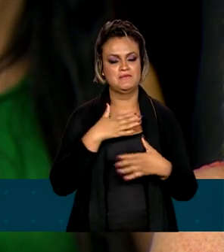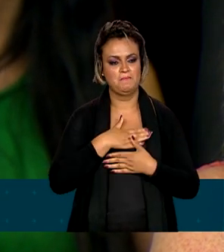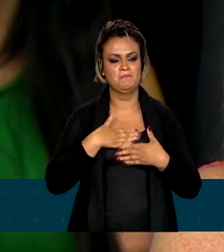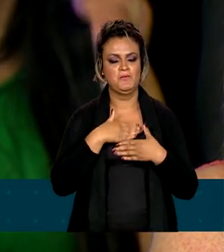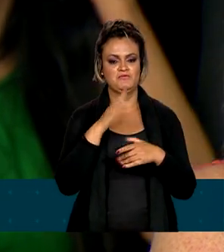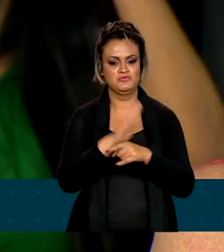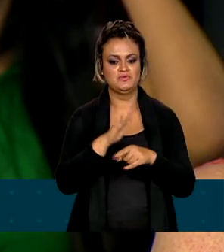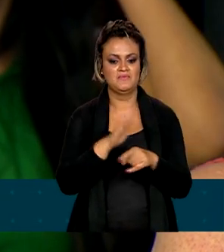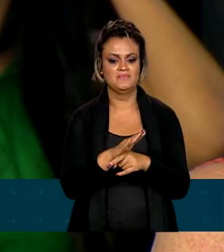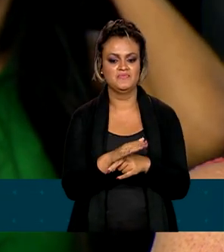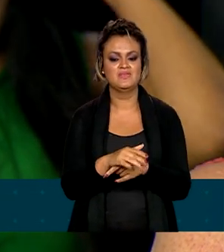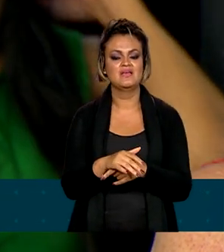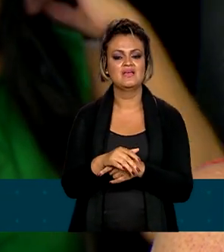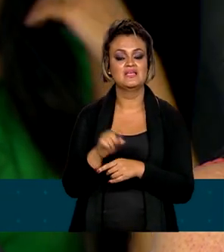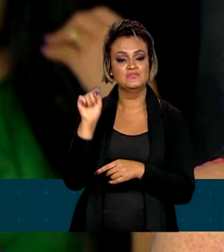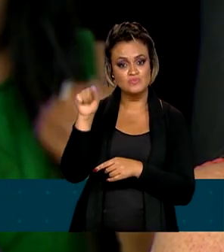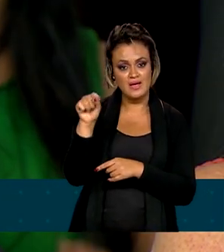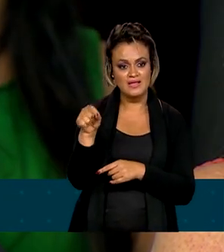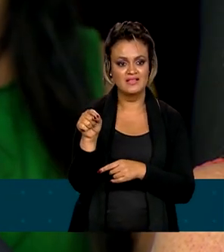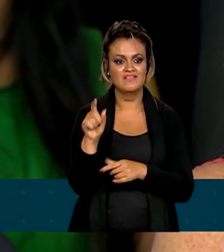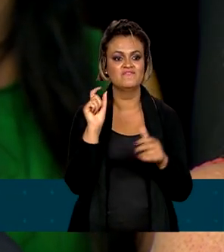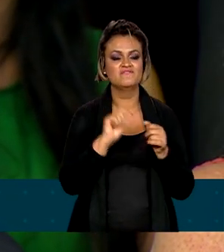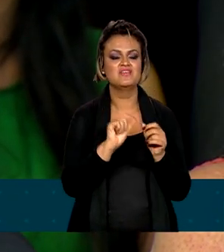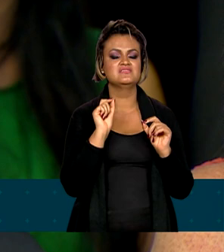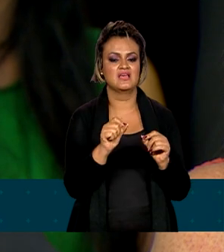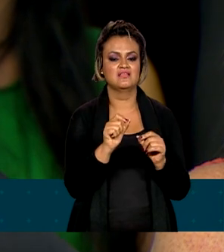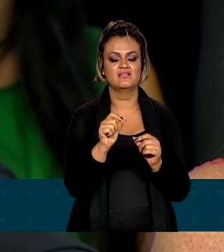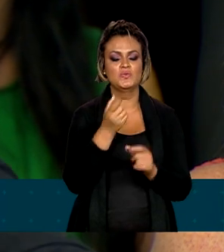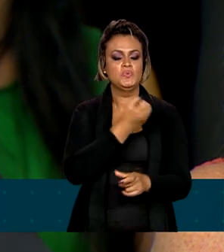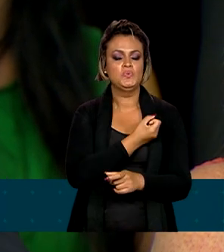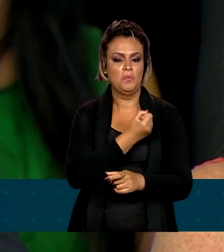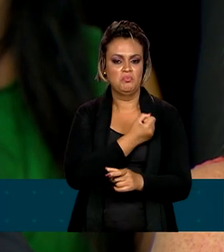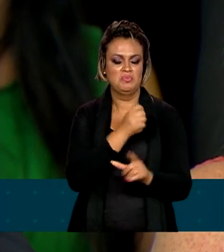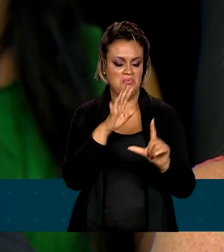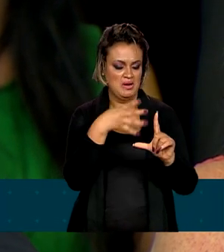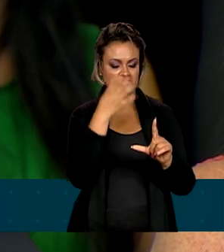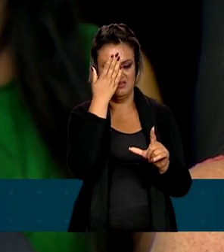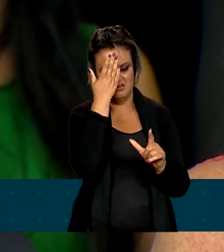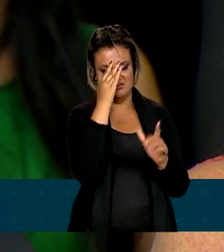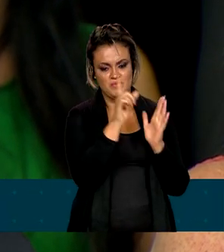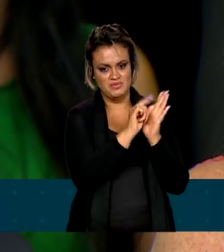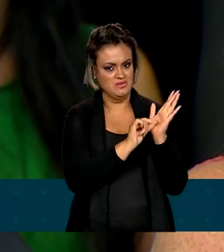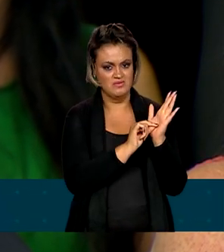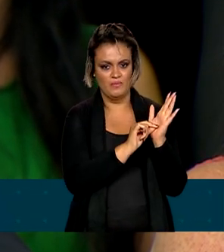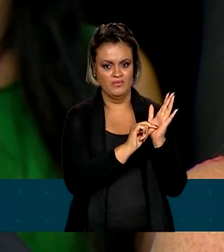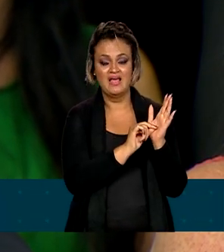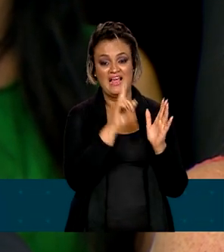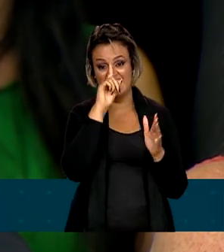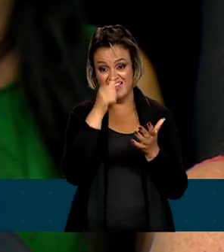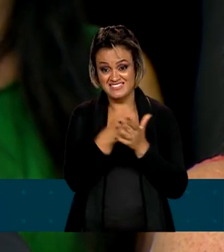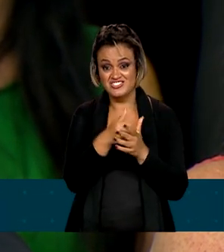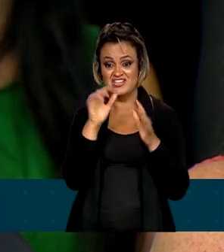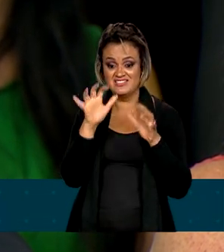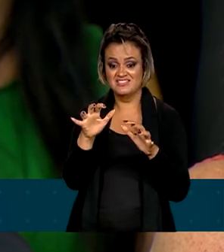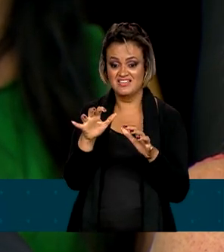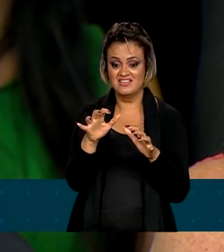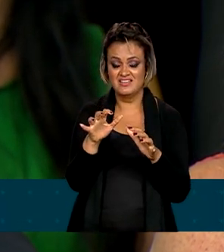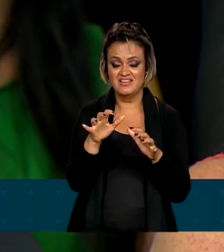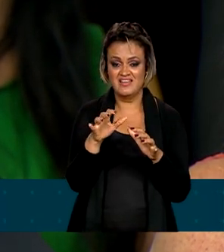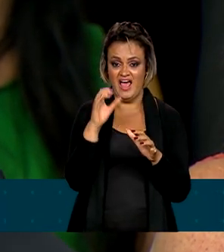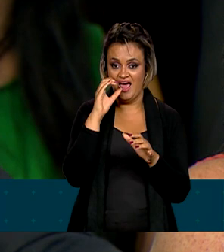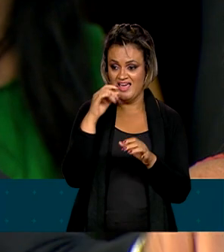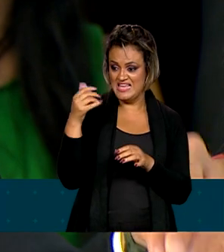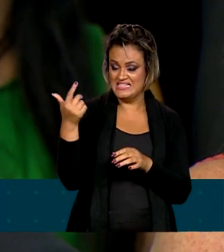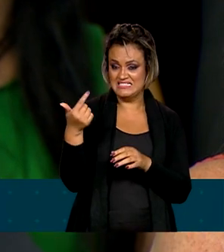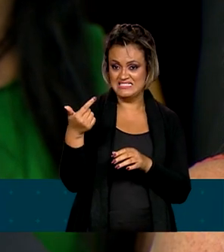que só faz isso, não é quem conhece um número ou uma planilha de orçamento. Quem toma uma decisão dessa com 70 dias de